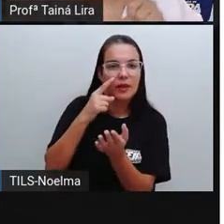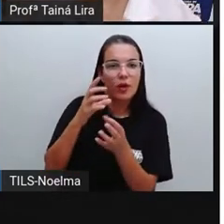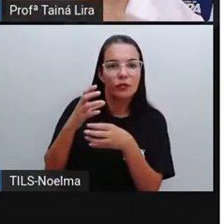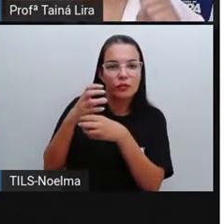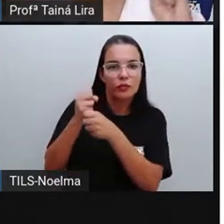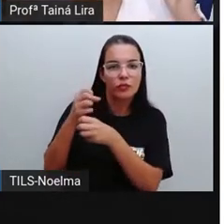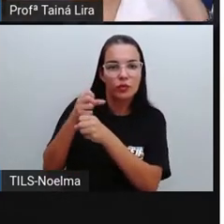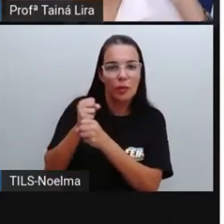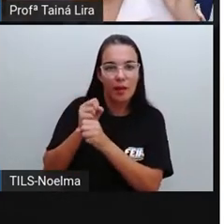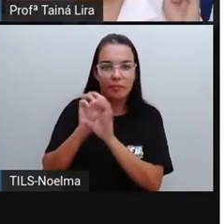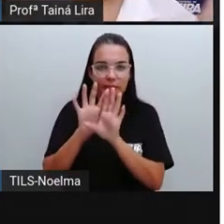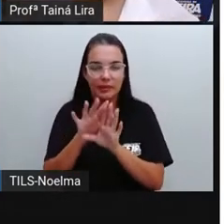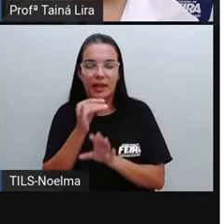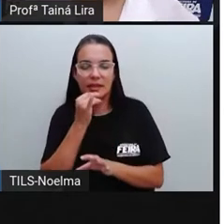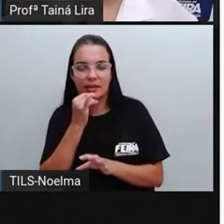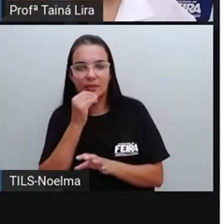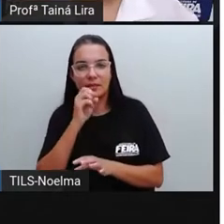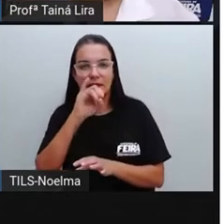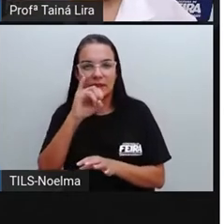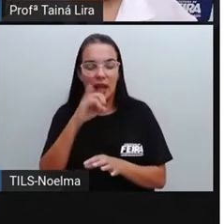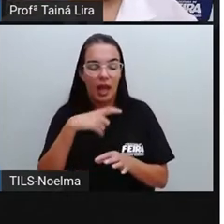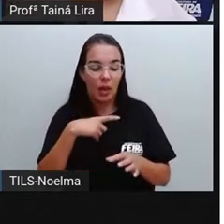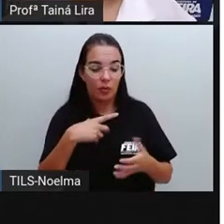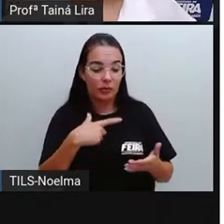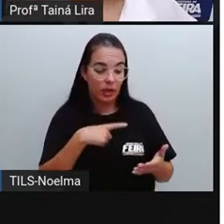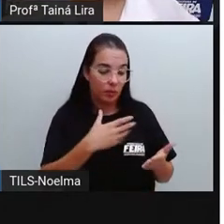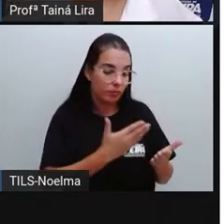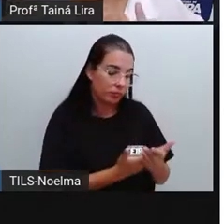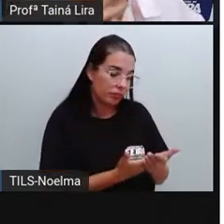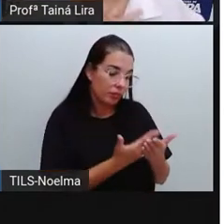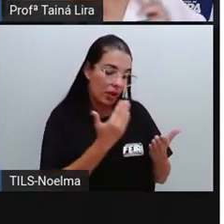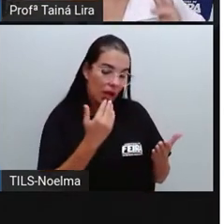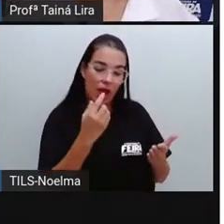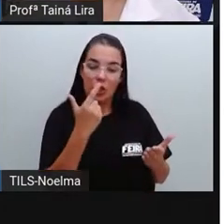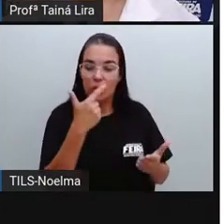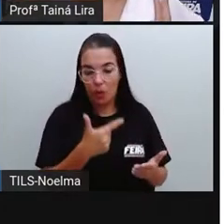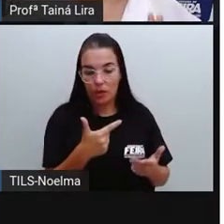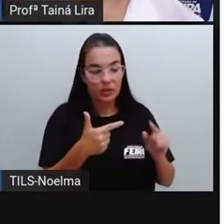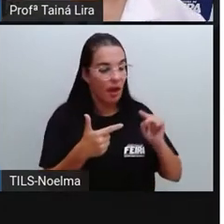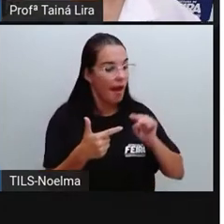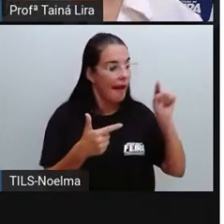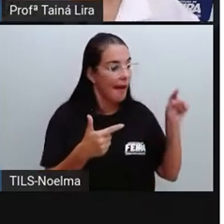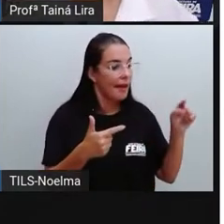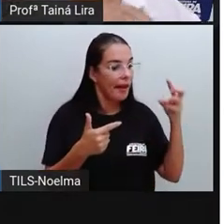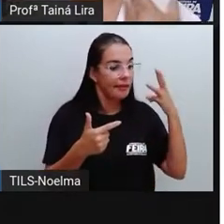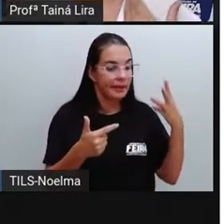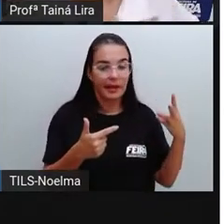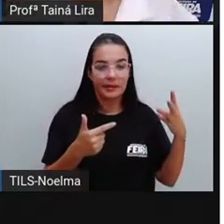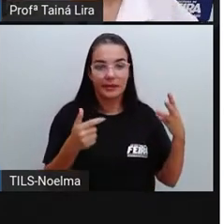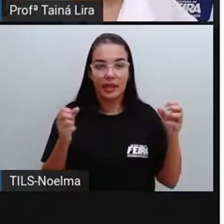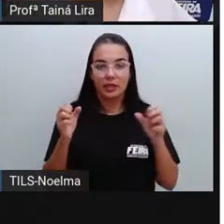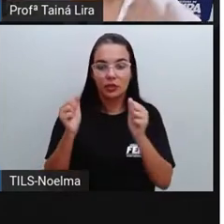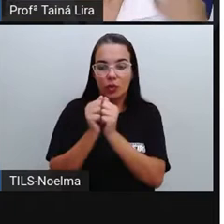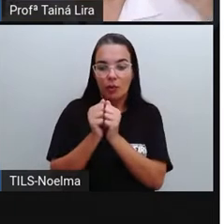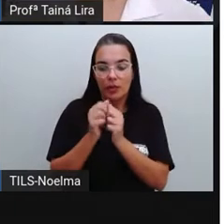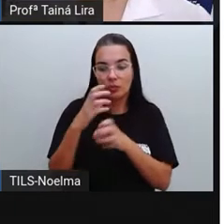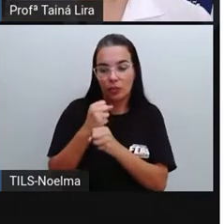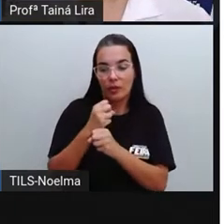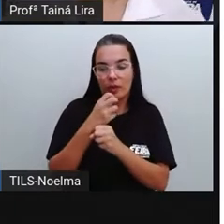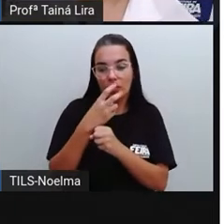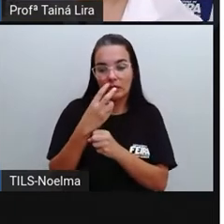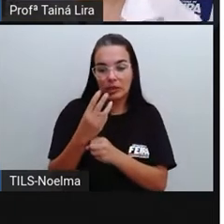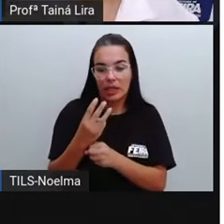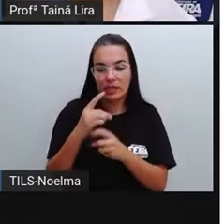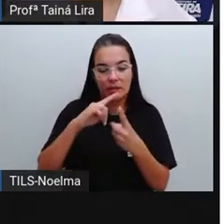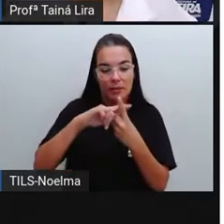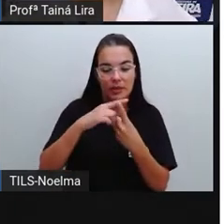Então, digamos que eu tirei a carta número 2 e a número 3. Então, quando eu somo, né? 3 mais 2 igual a 5. Só que se